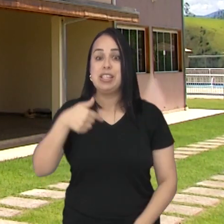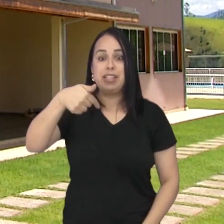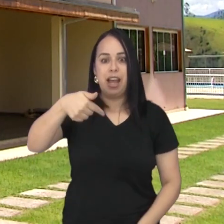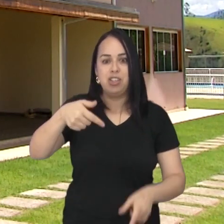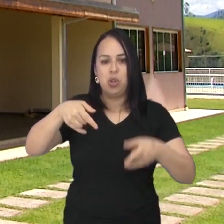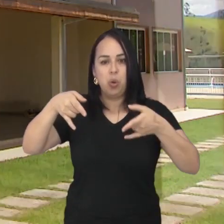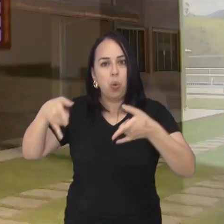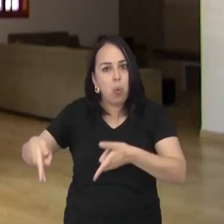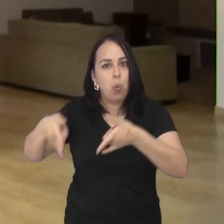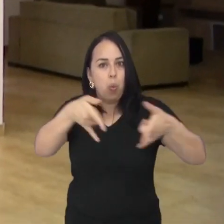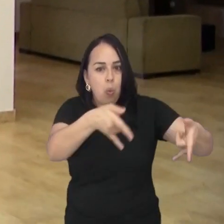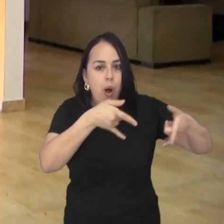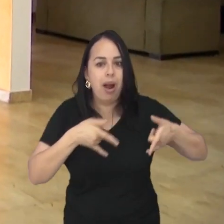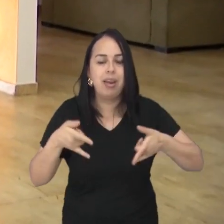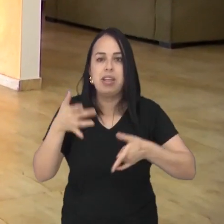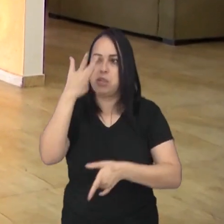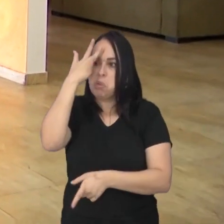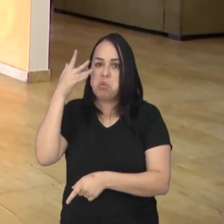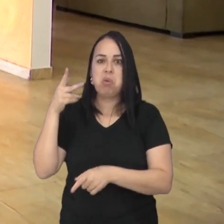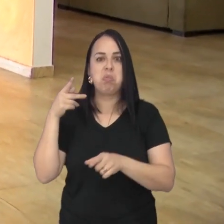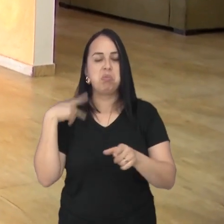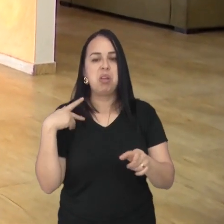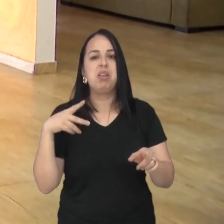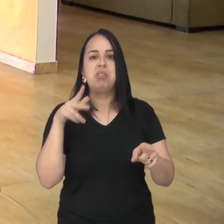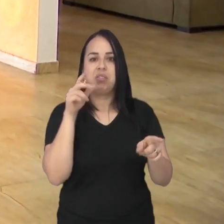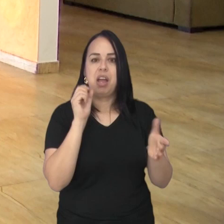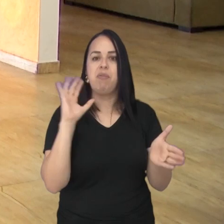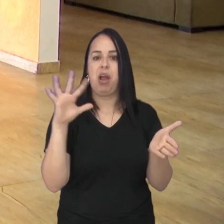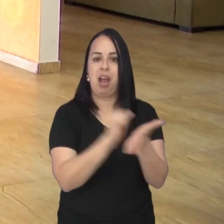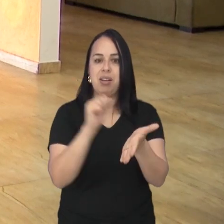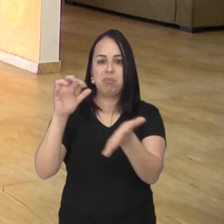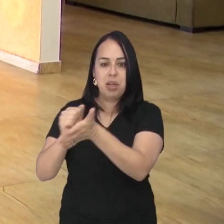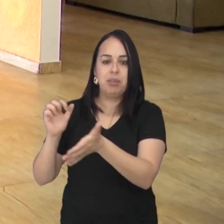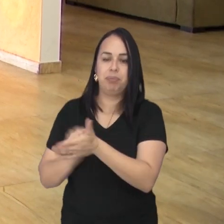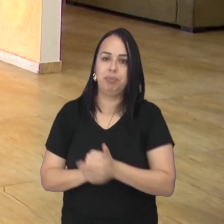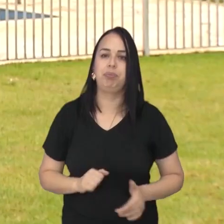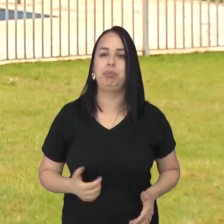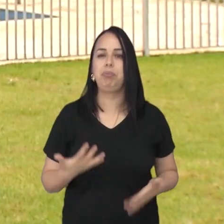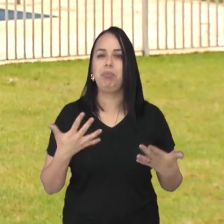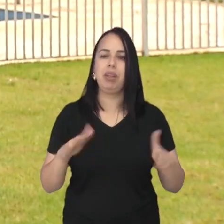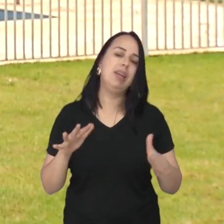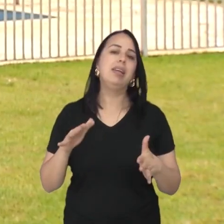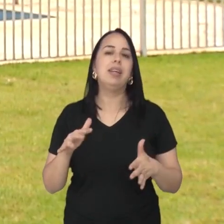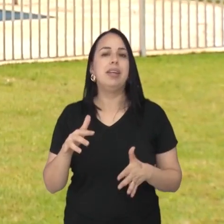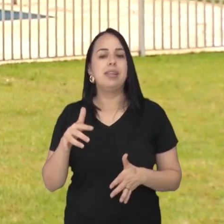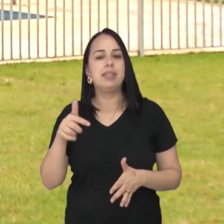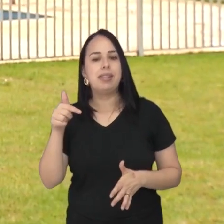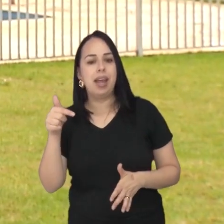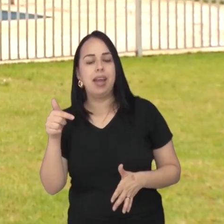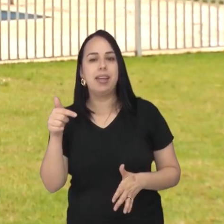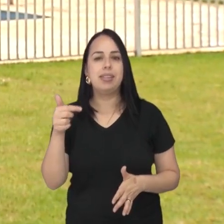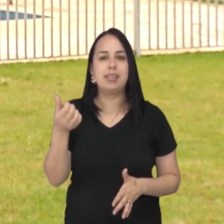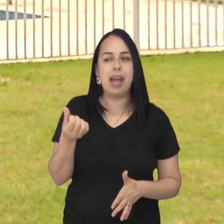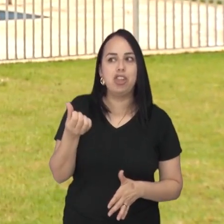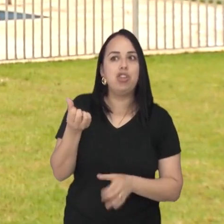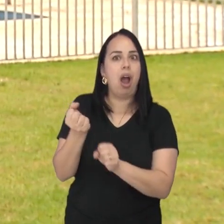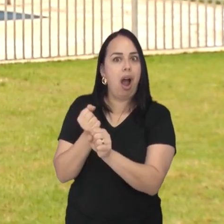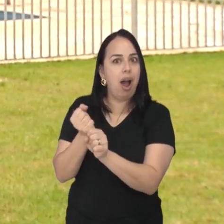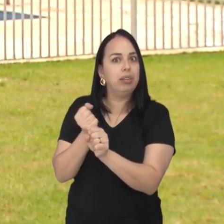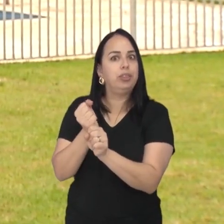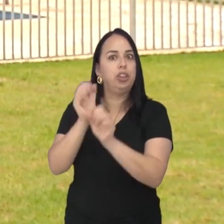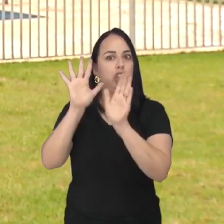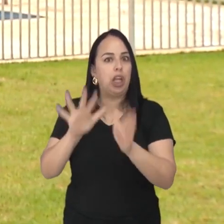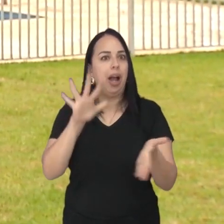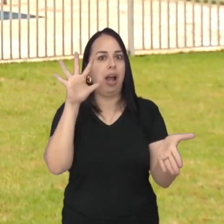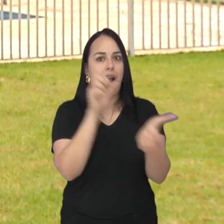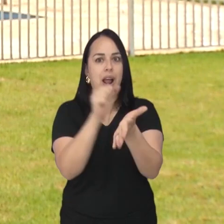7 quartos. Estrutura que mantém a procura pelo espaço sempre alta. Tem mais ou menos em torno de 6 a